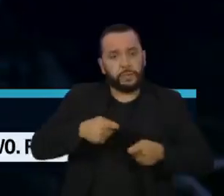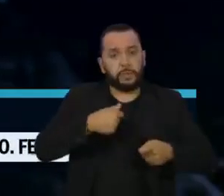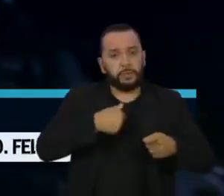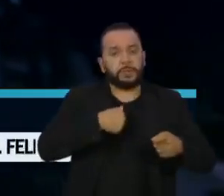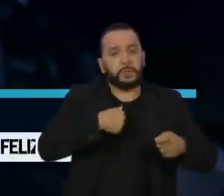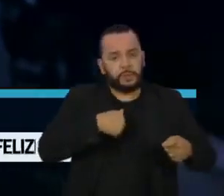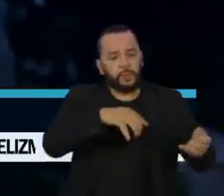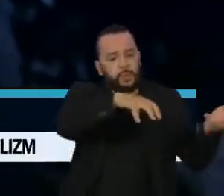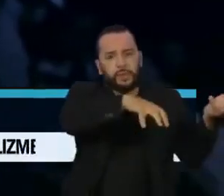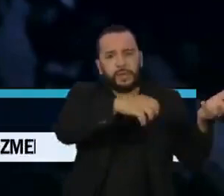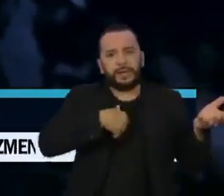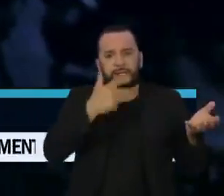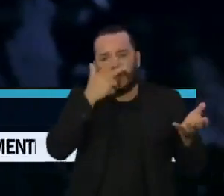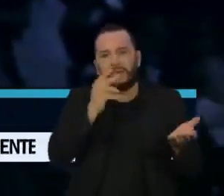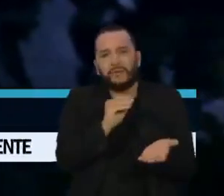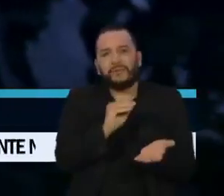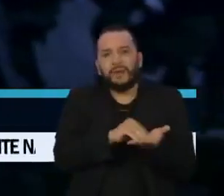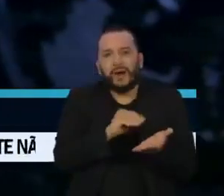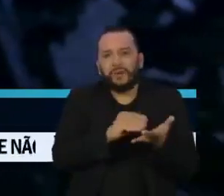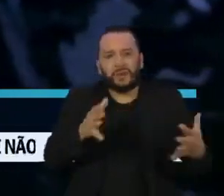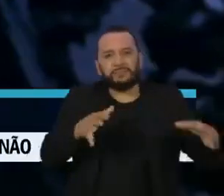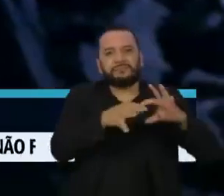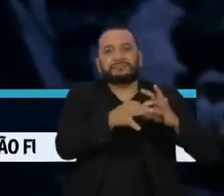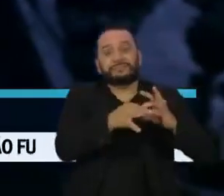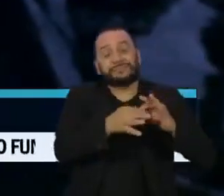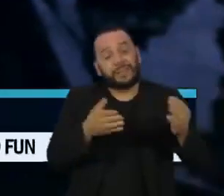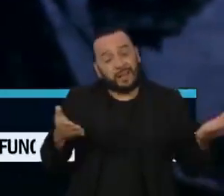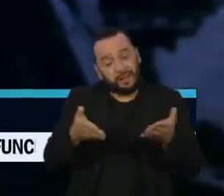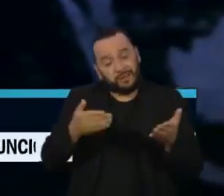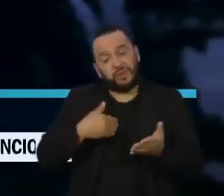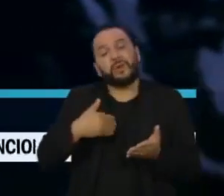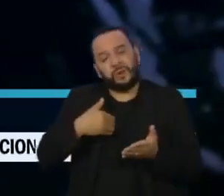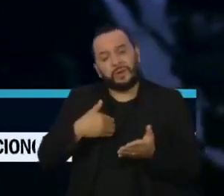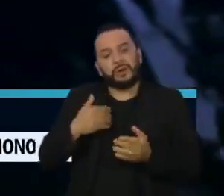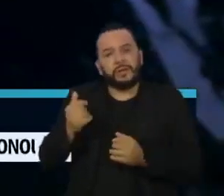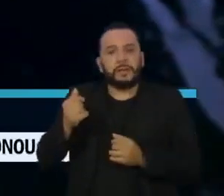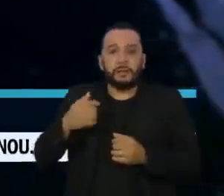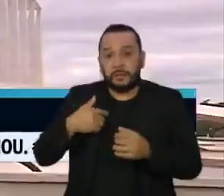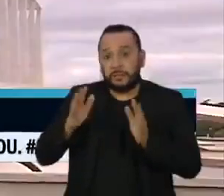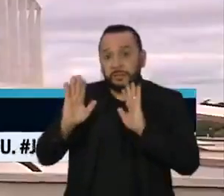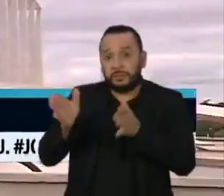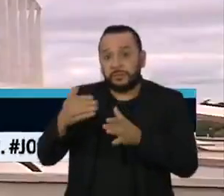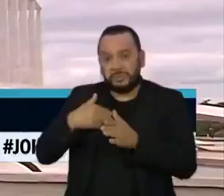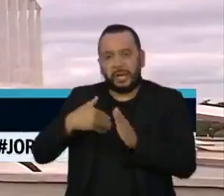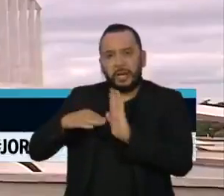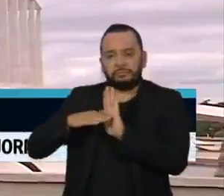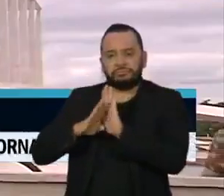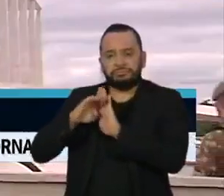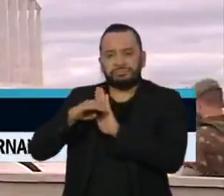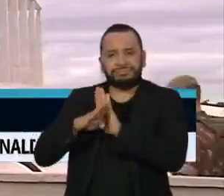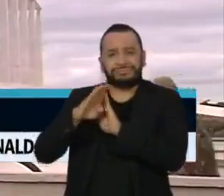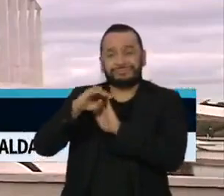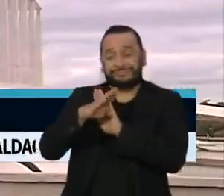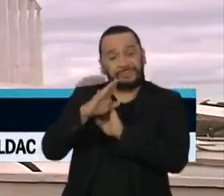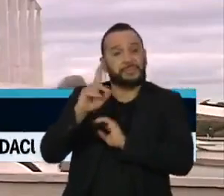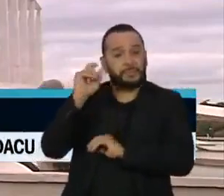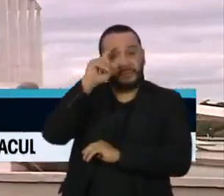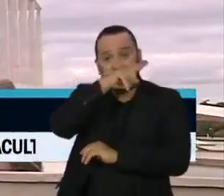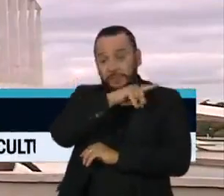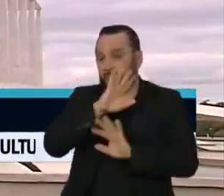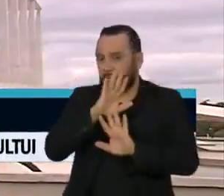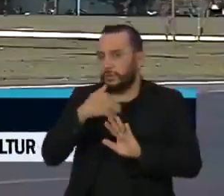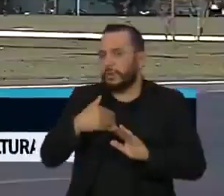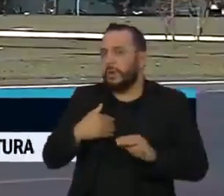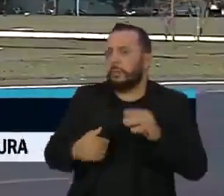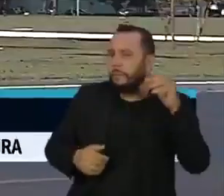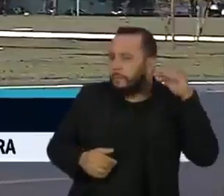cresce a desconfiança e o mercado já dá sinais de desembarque do apoio ao governo Bolsonaro. O governo prometeu